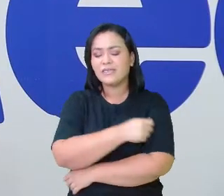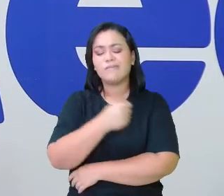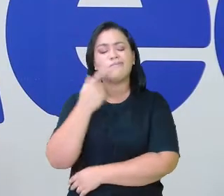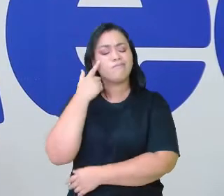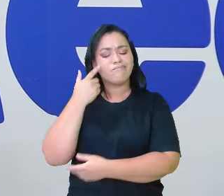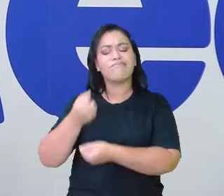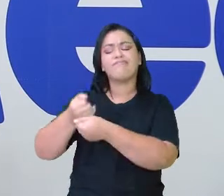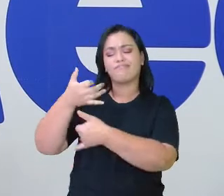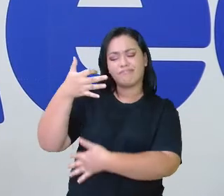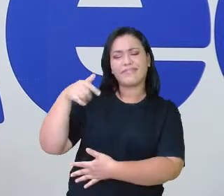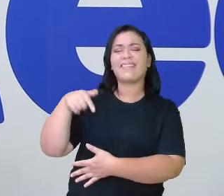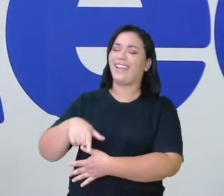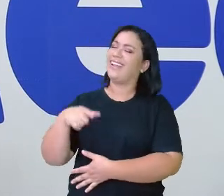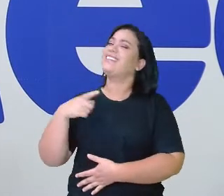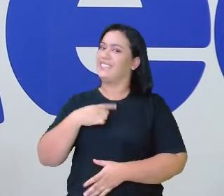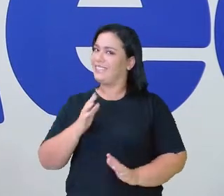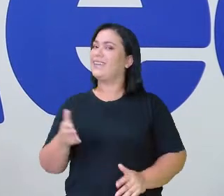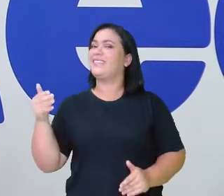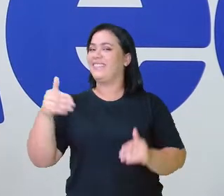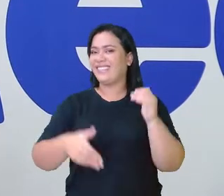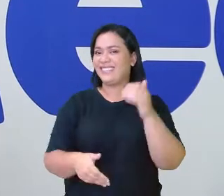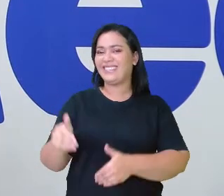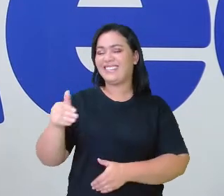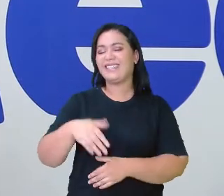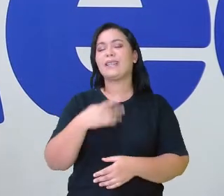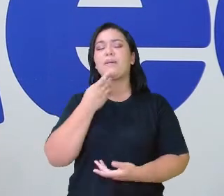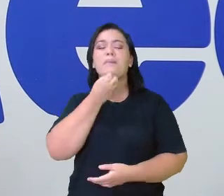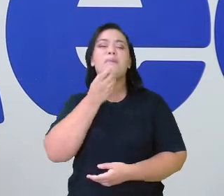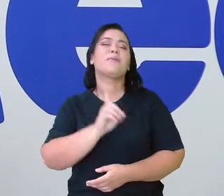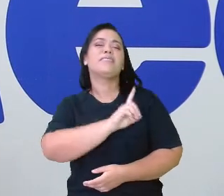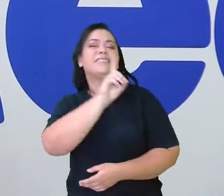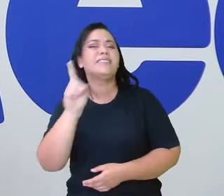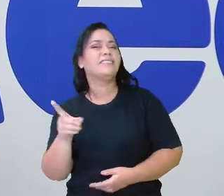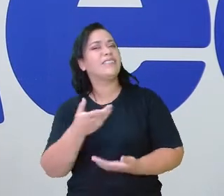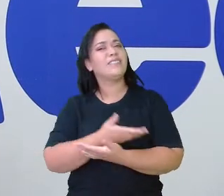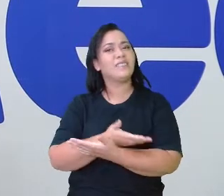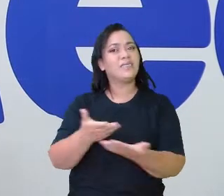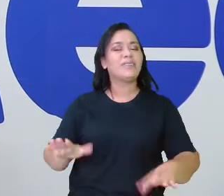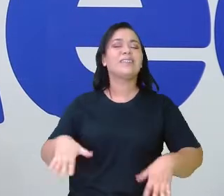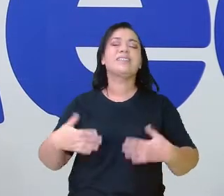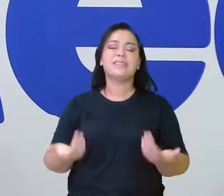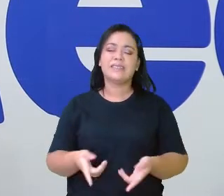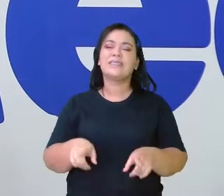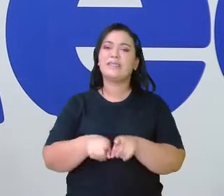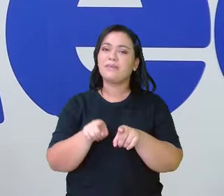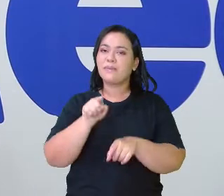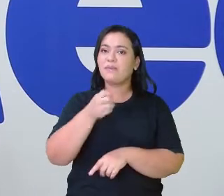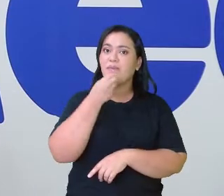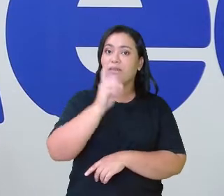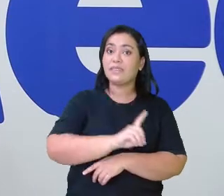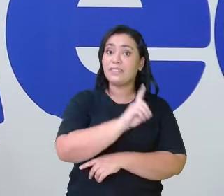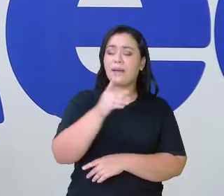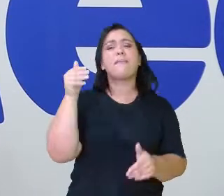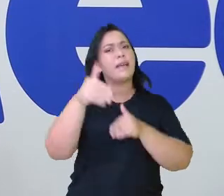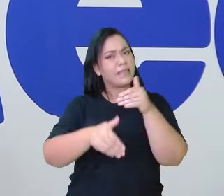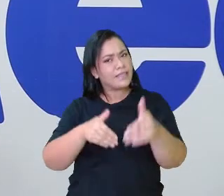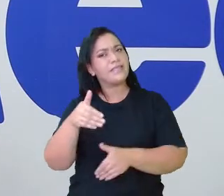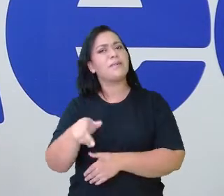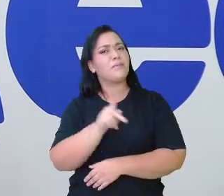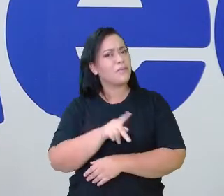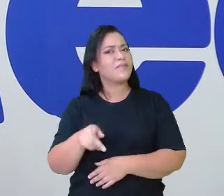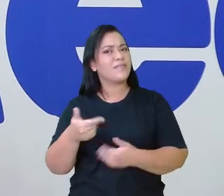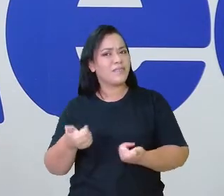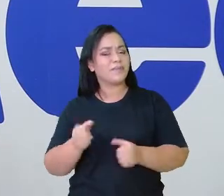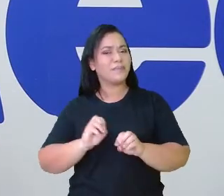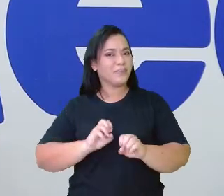aqui, olha, estão participando, já estão dando bom dia para todo mundo. Então, bom dia para vocês e participem bastante da aula da professora